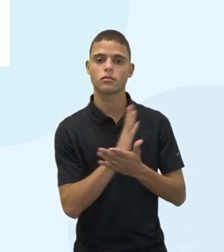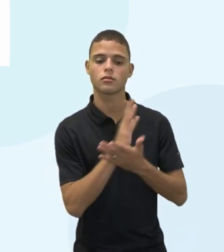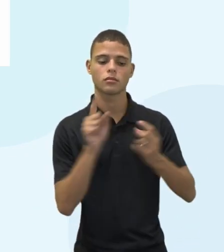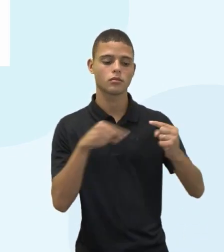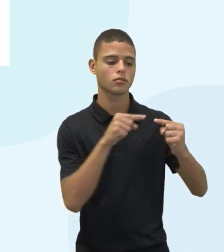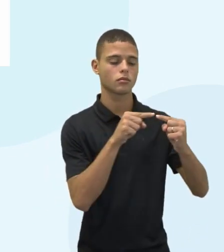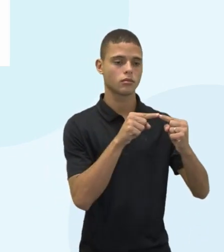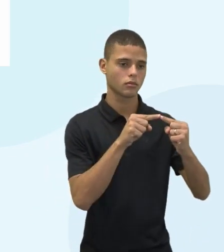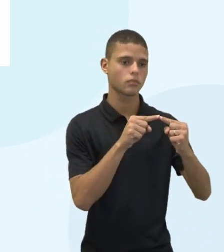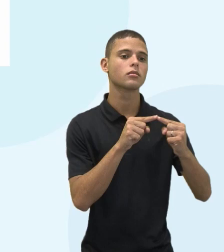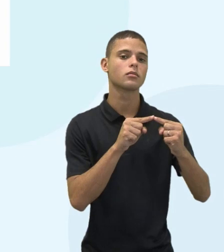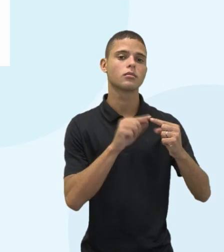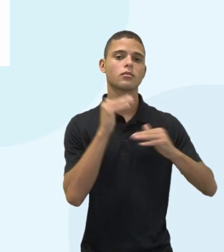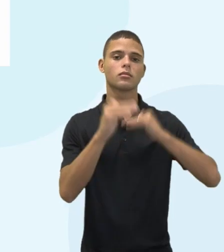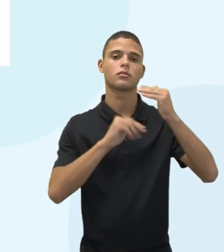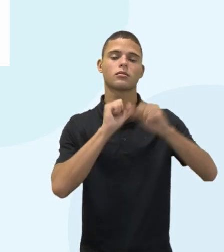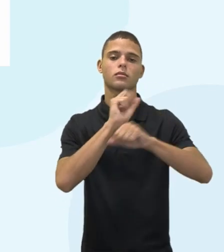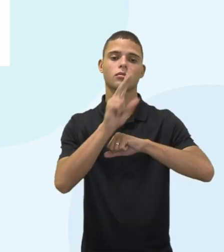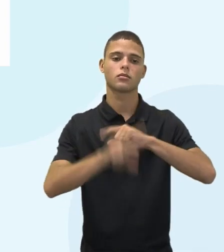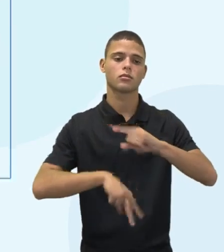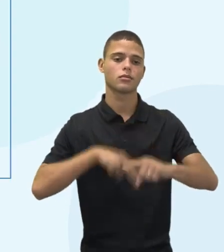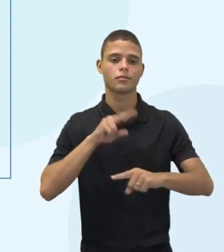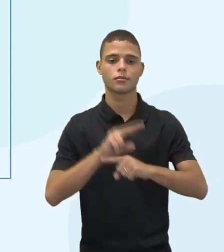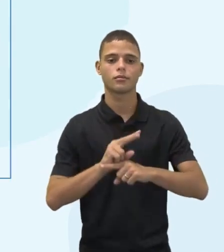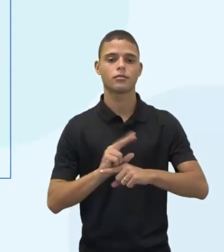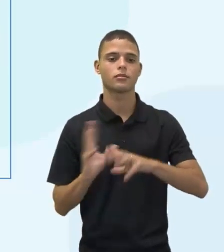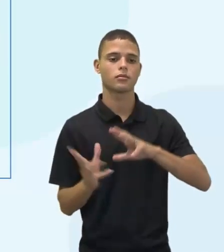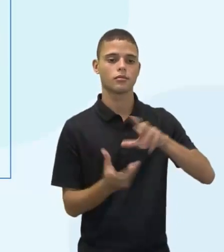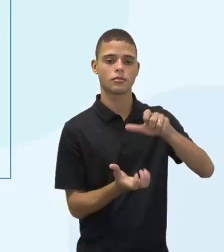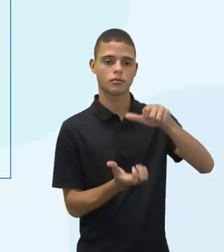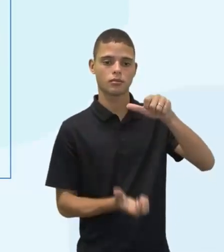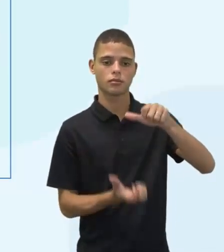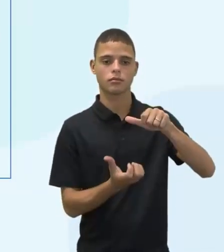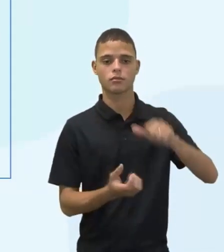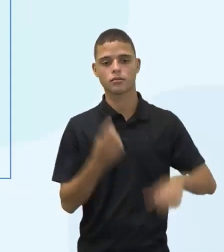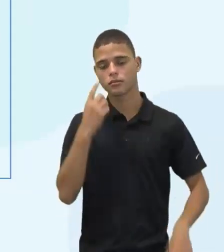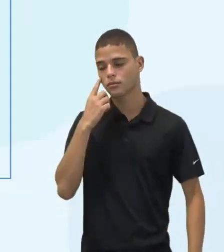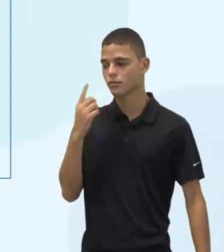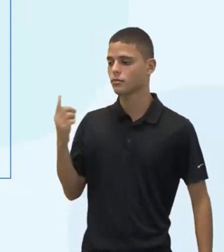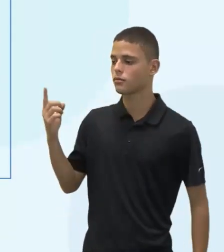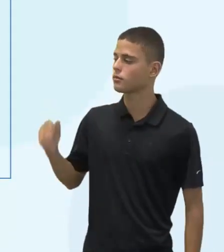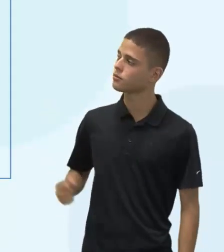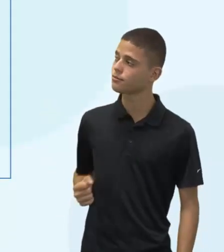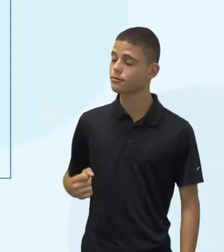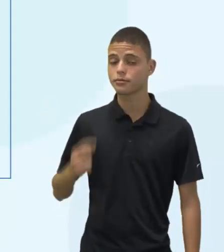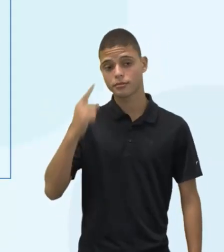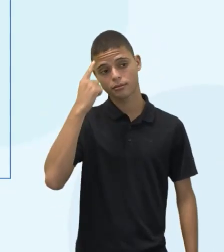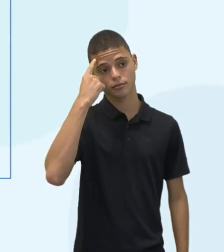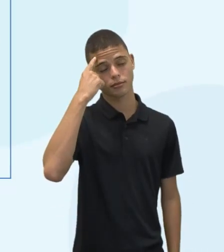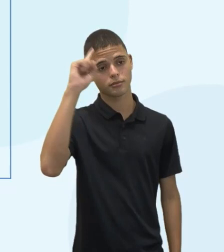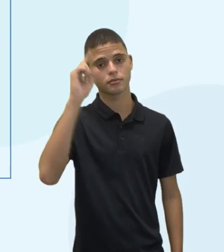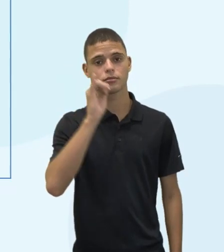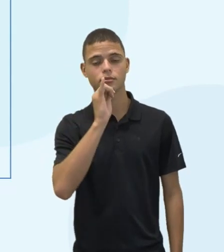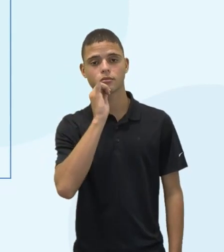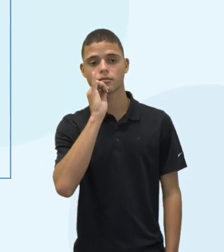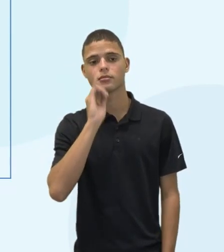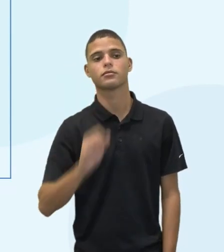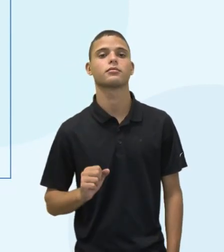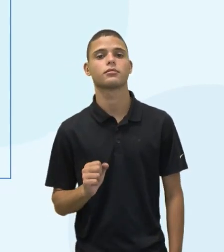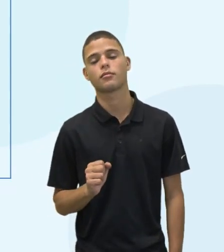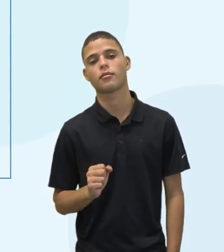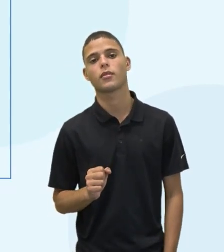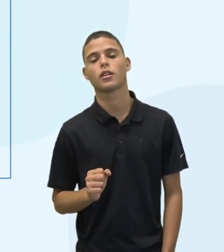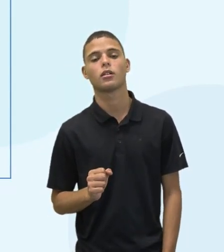percebe. Próximo slide, produção. Então veja, a ideia, por exemplo, é fazer com que o